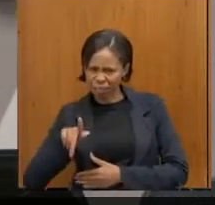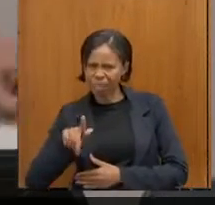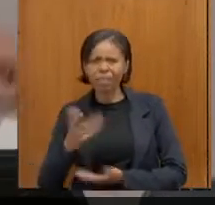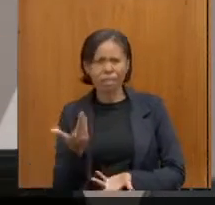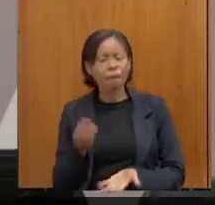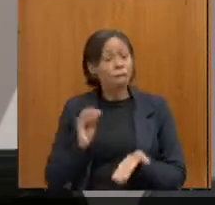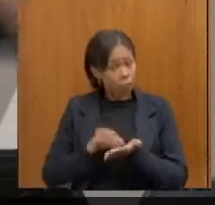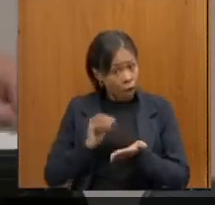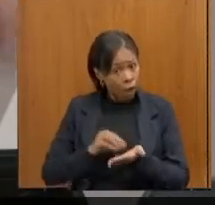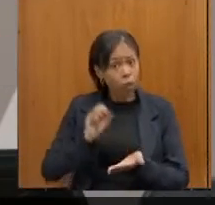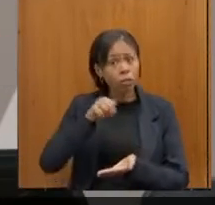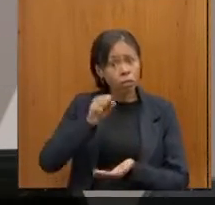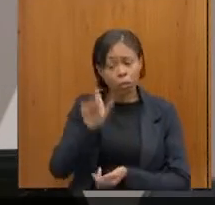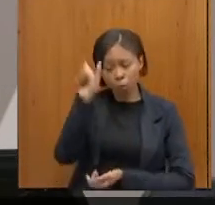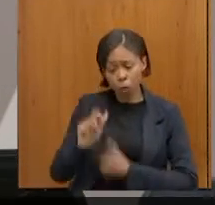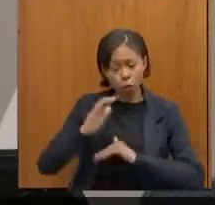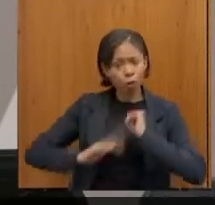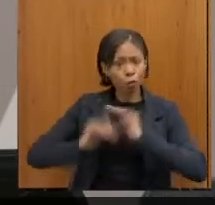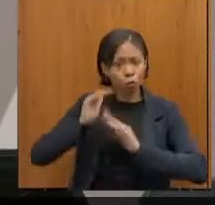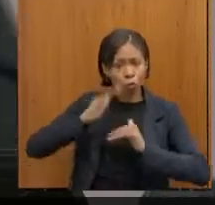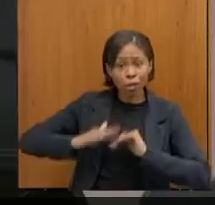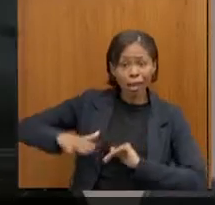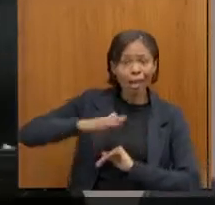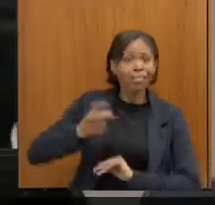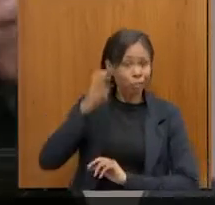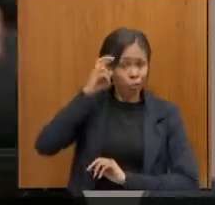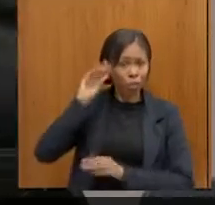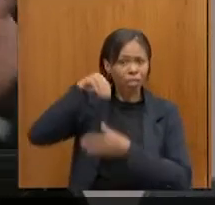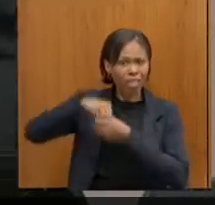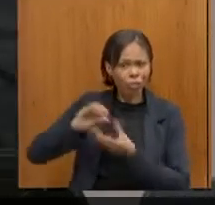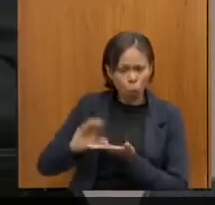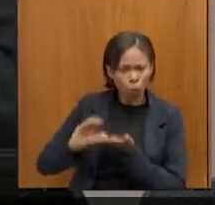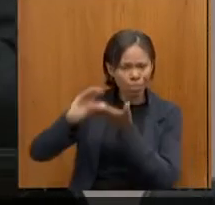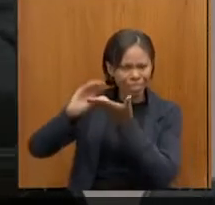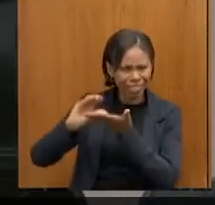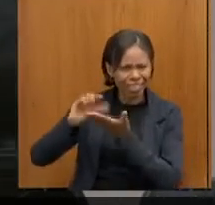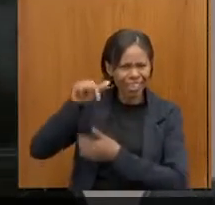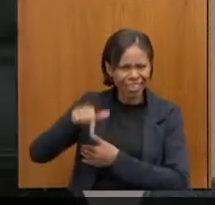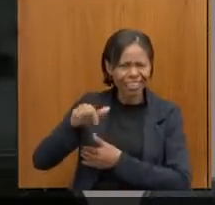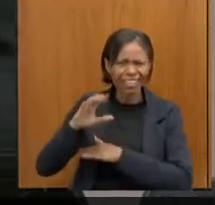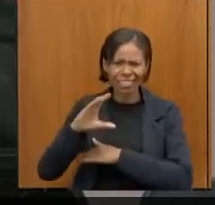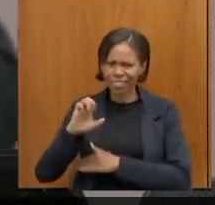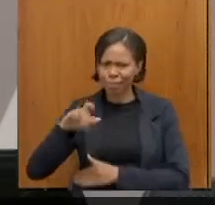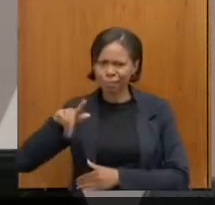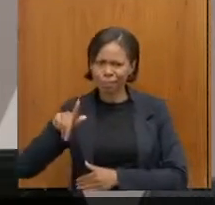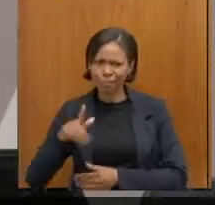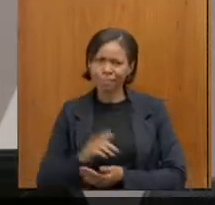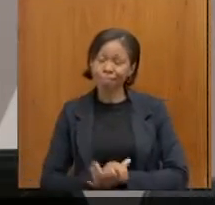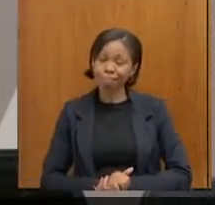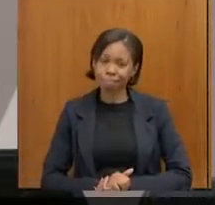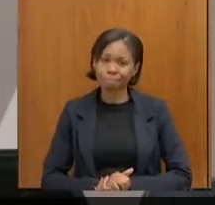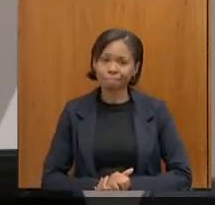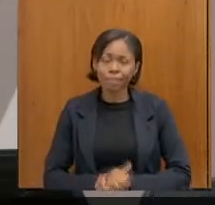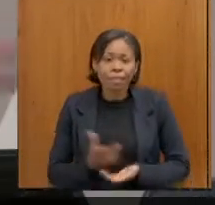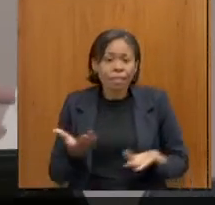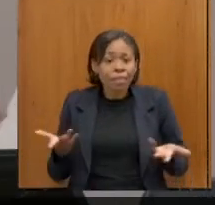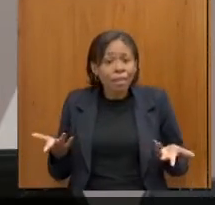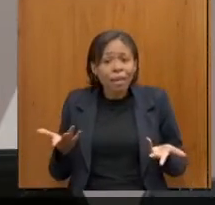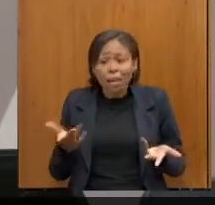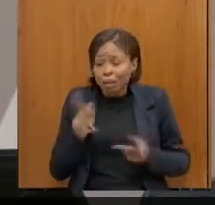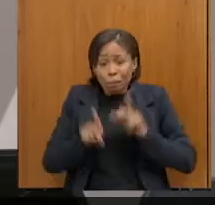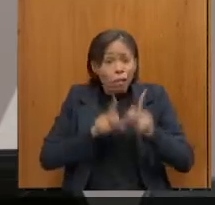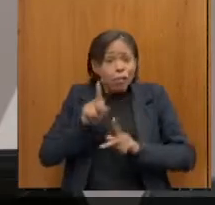alguém que tem uma visão de educação e de Cultura não conseguia da semente ou rendimentos eu não quero conjunto as pessoas que não